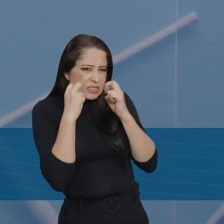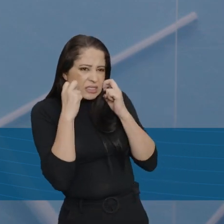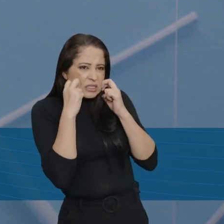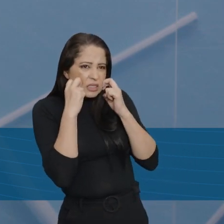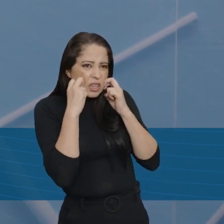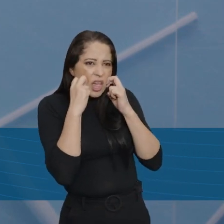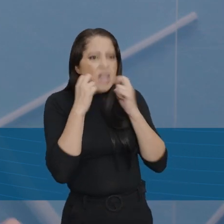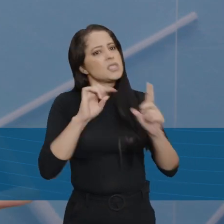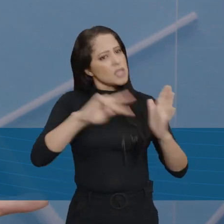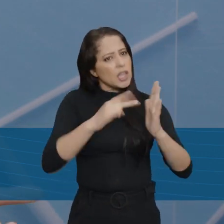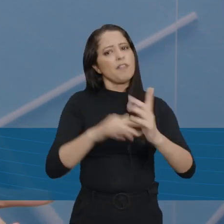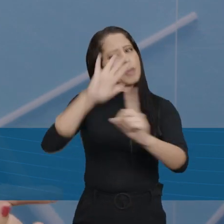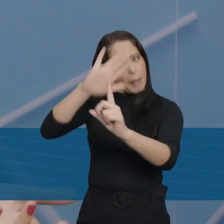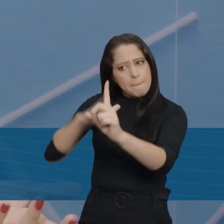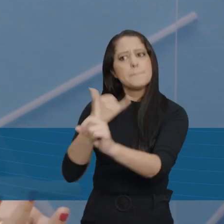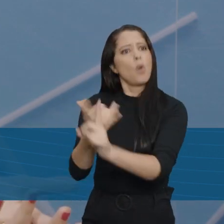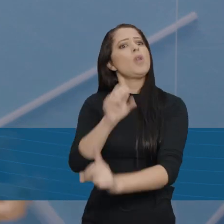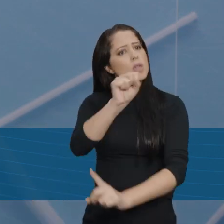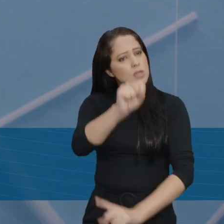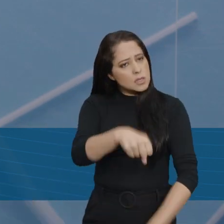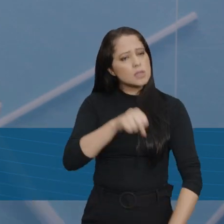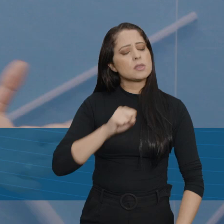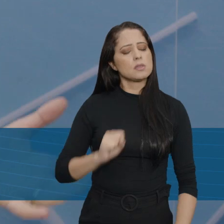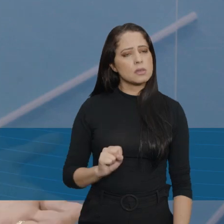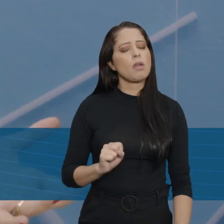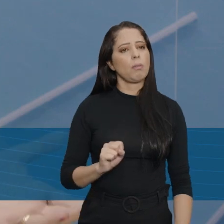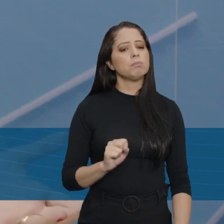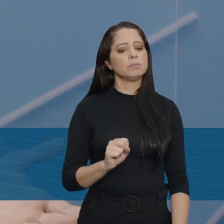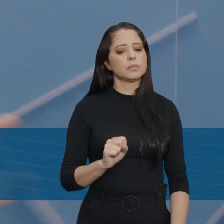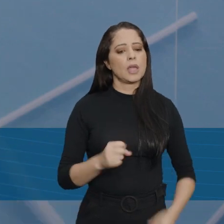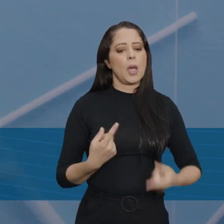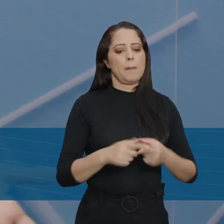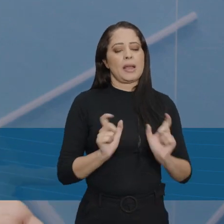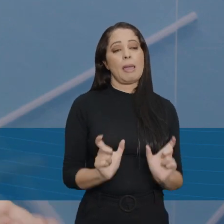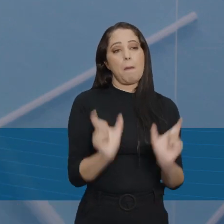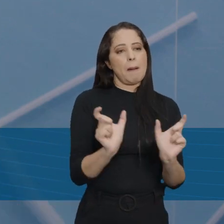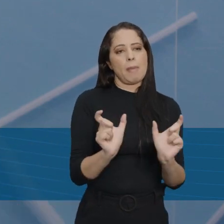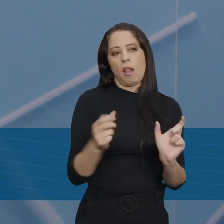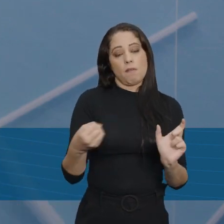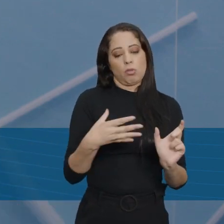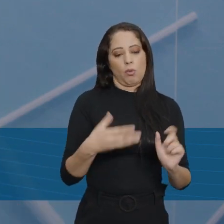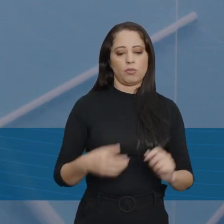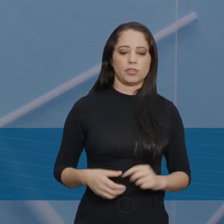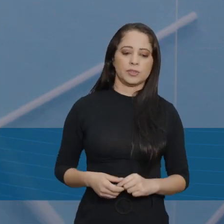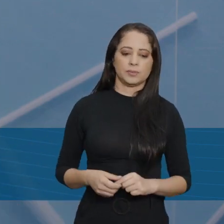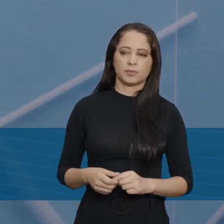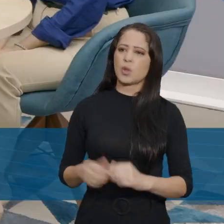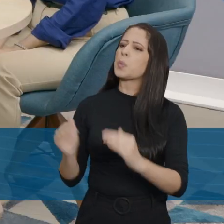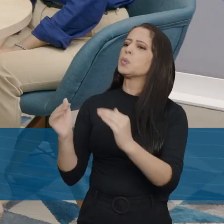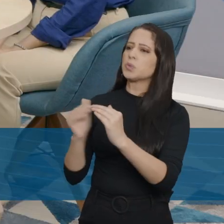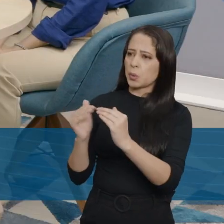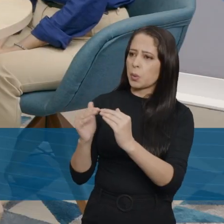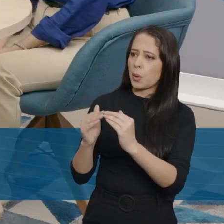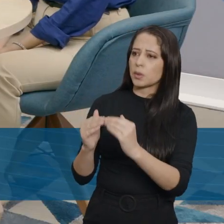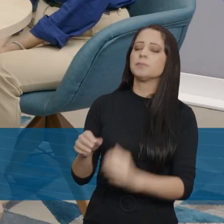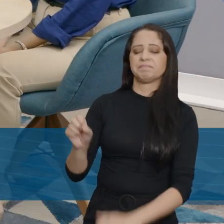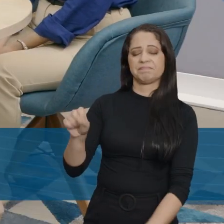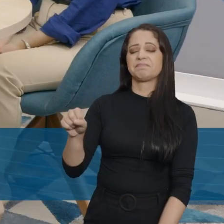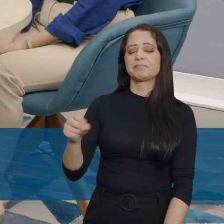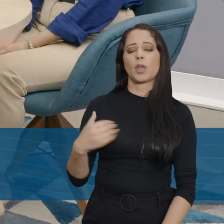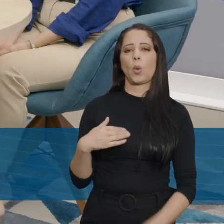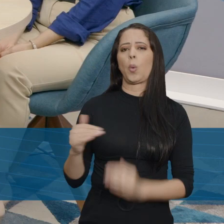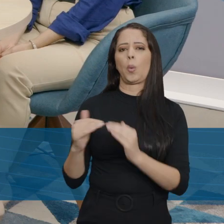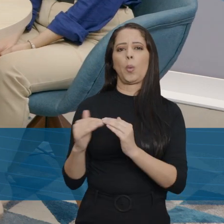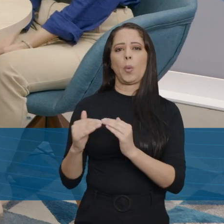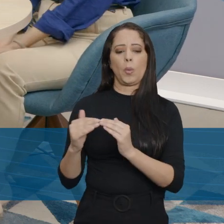sentir coagida, é um bullying. A gente pode usar esse termo novo para algo que sempre aconteceu. Concorda,